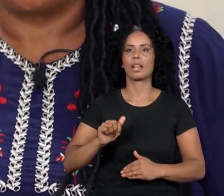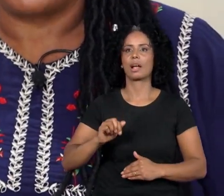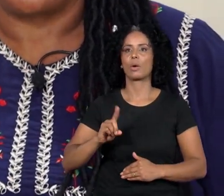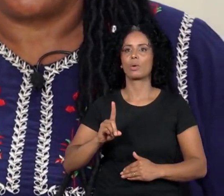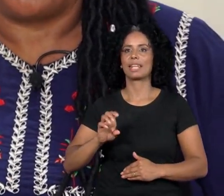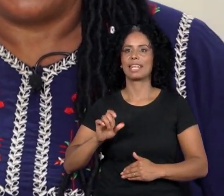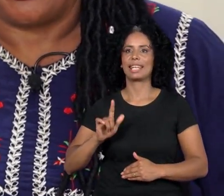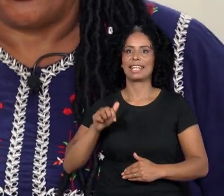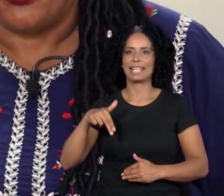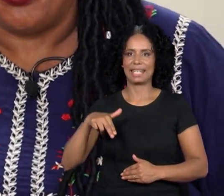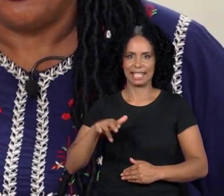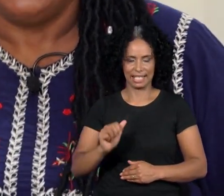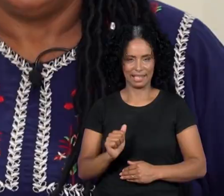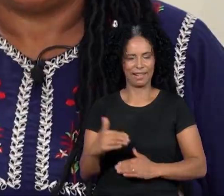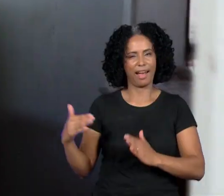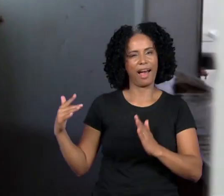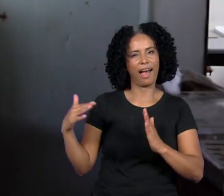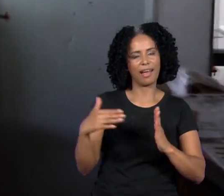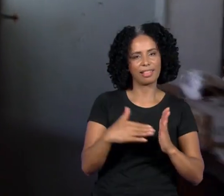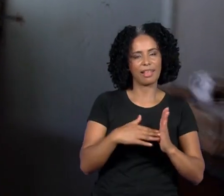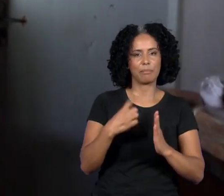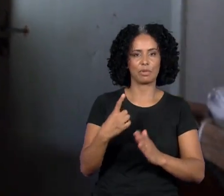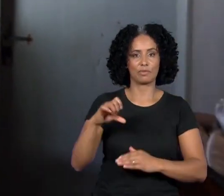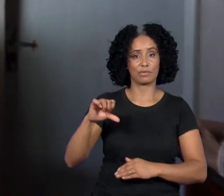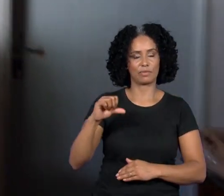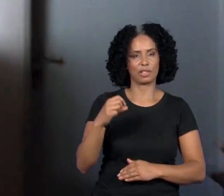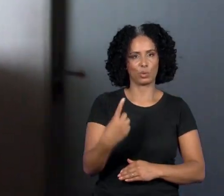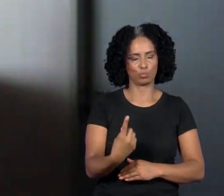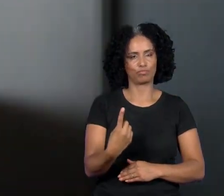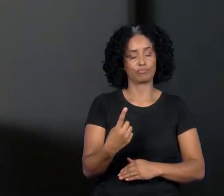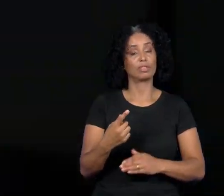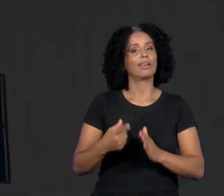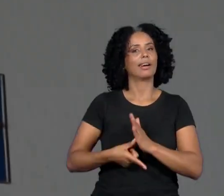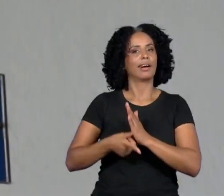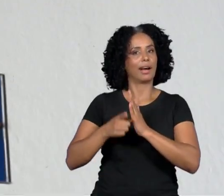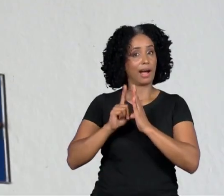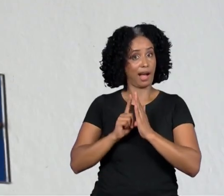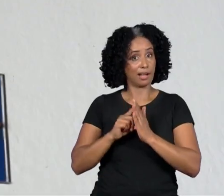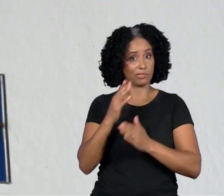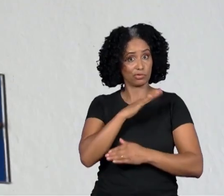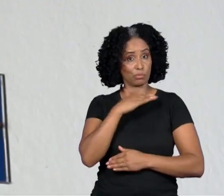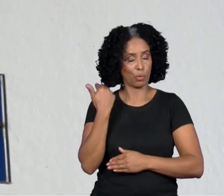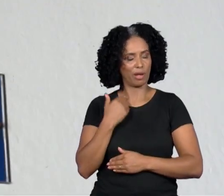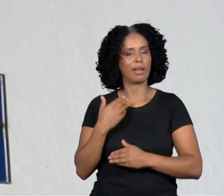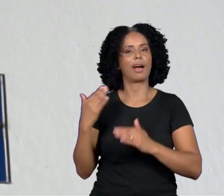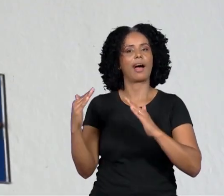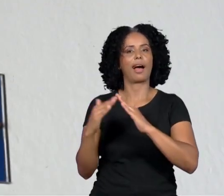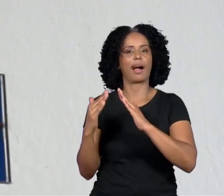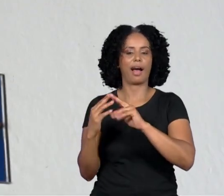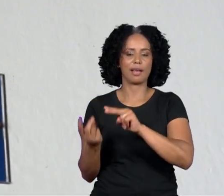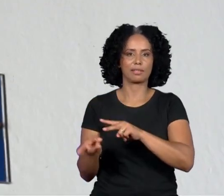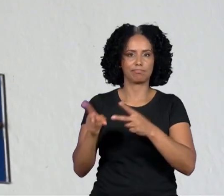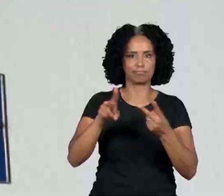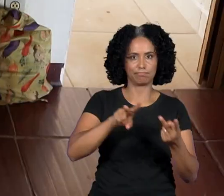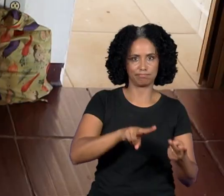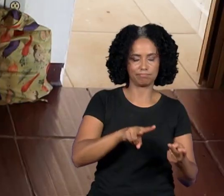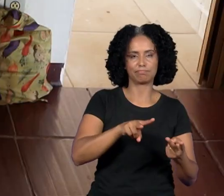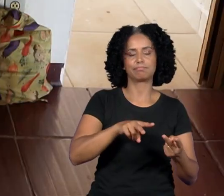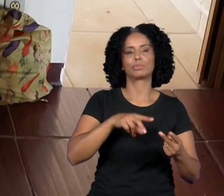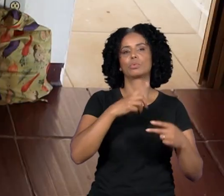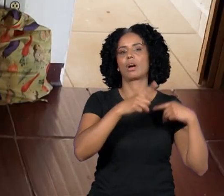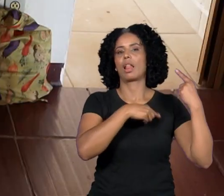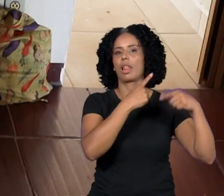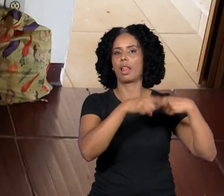até 1991 e ela transferiu a casa antes de morrer para o Sindicato das Trabalhadoras Domésticas de